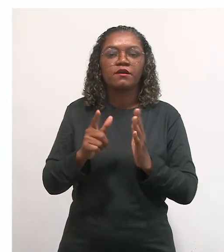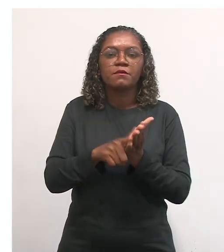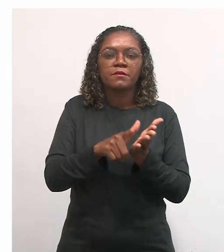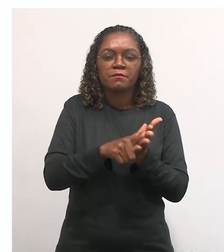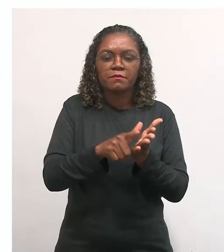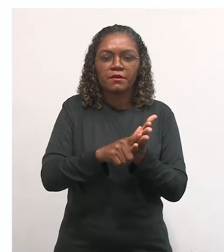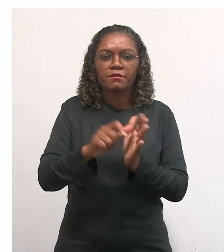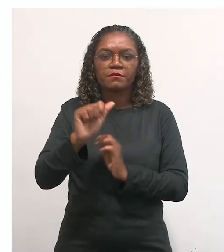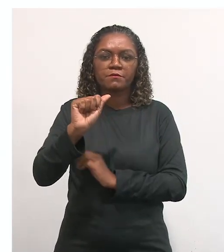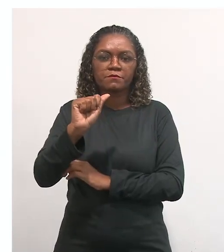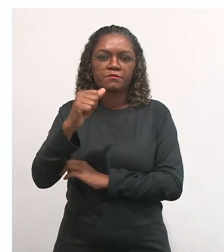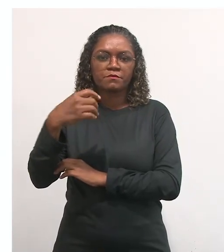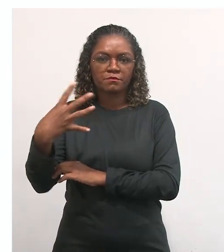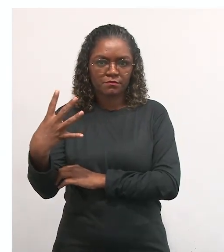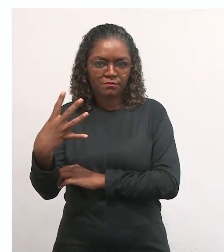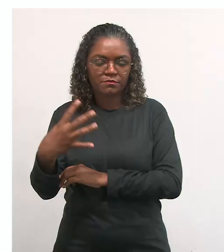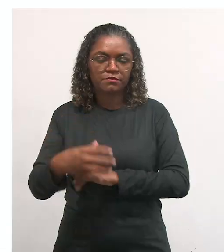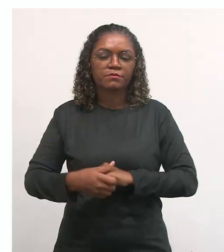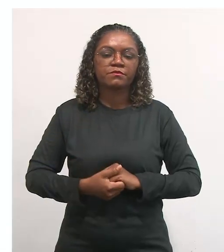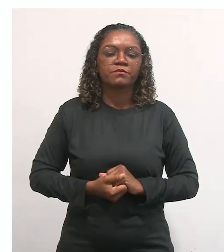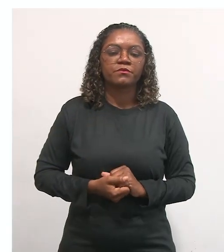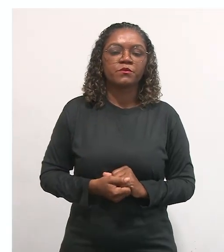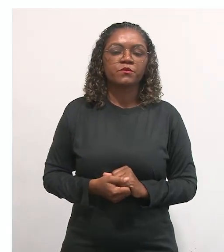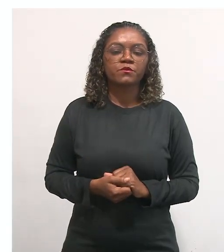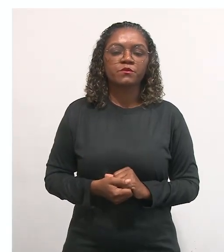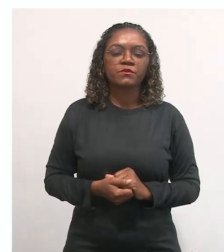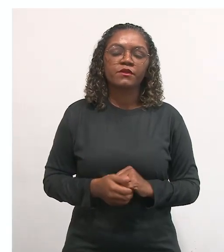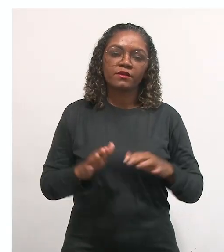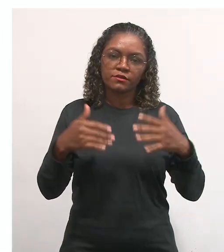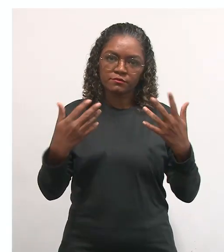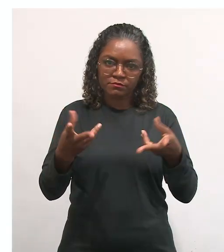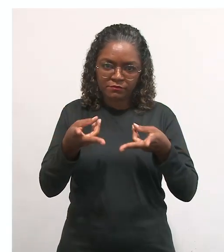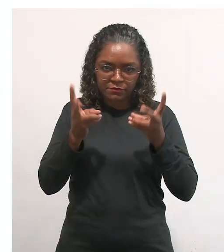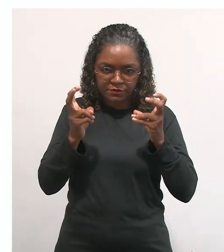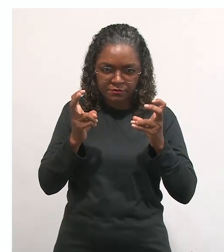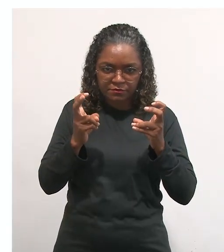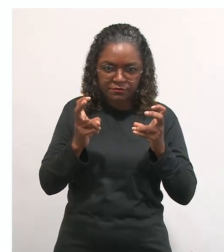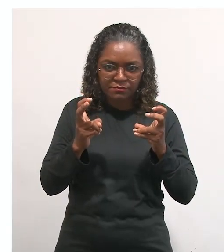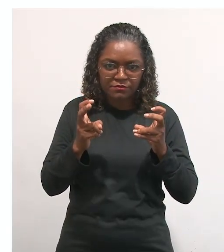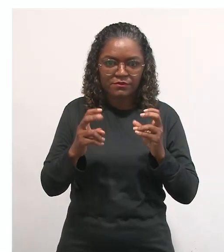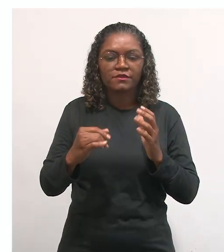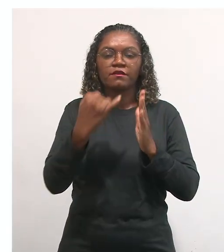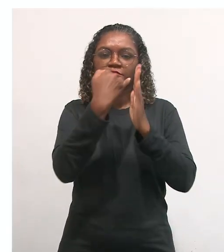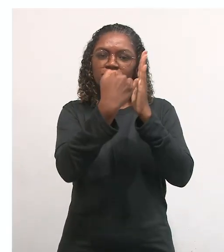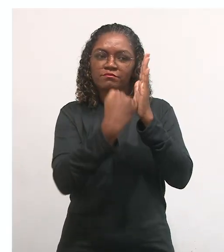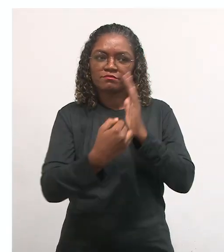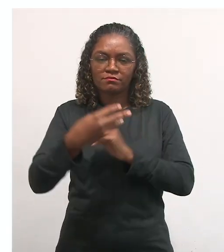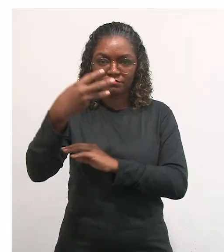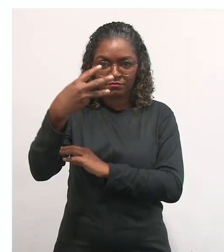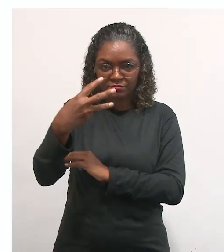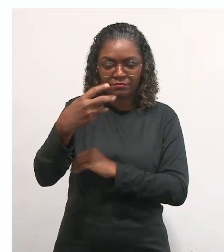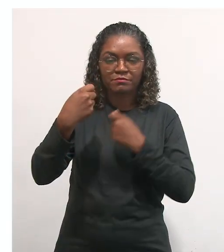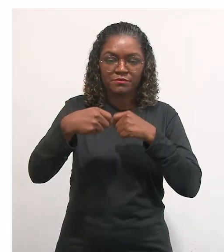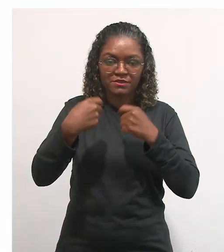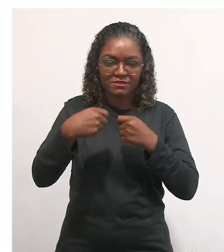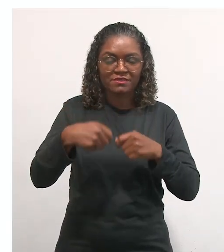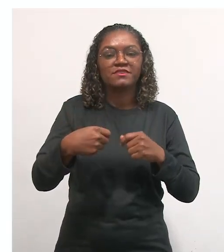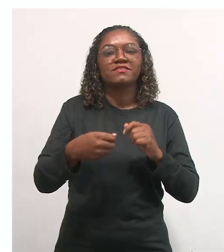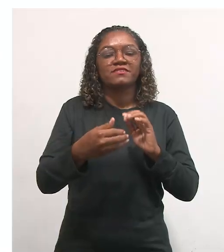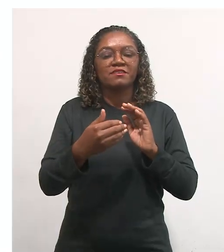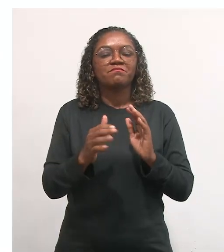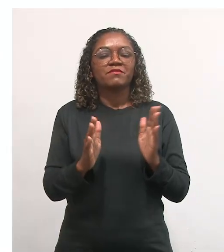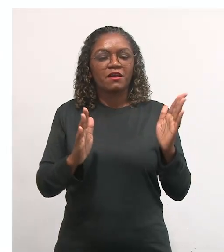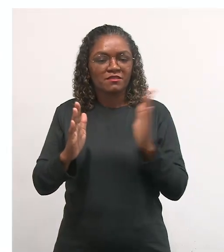né aqui vamos supor que seja a folha do A4 então vocês percebam com mais de três linhas deve ter recu aqui